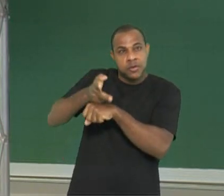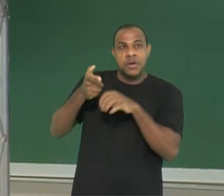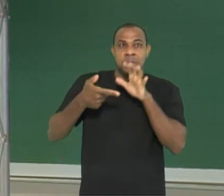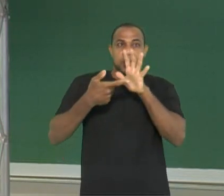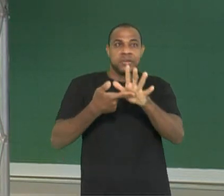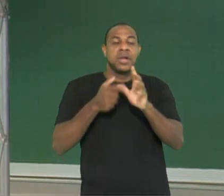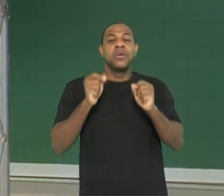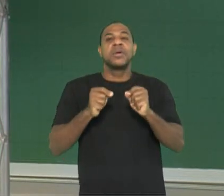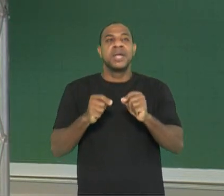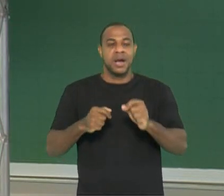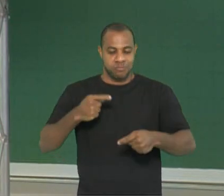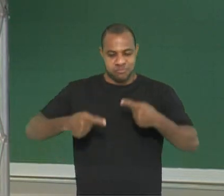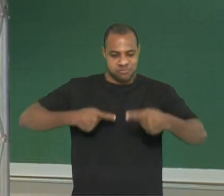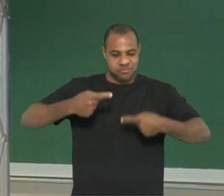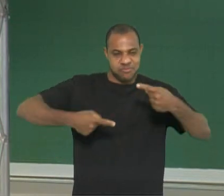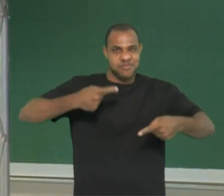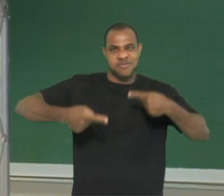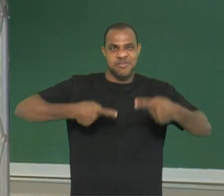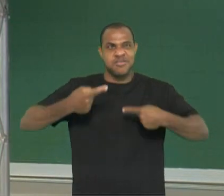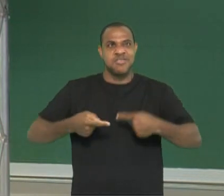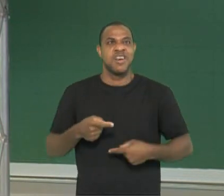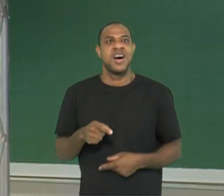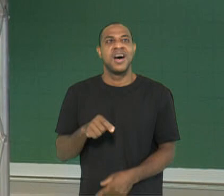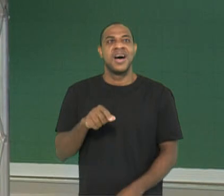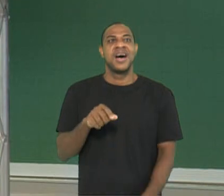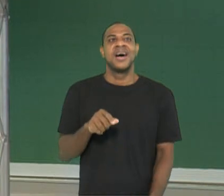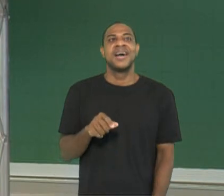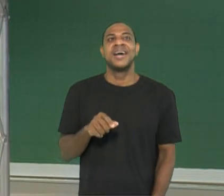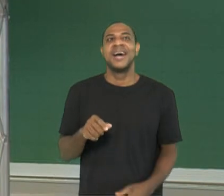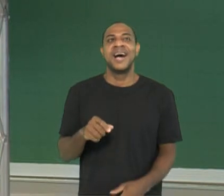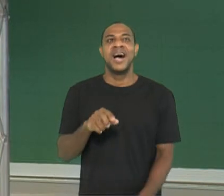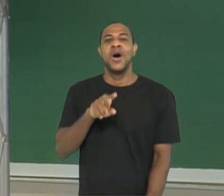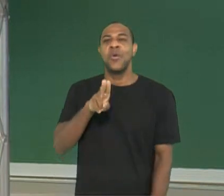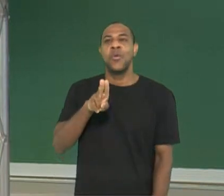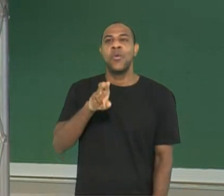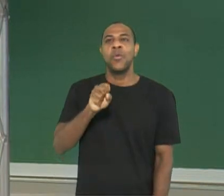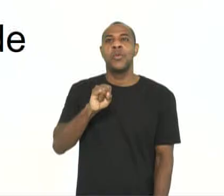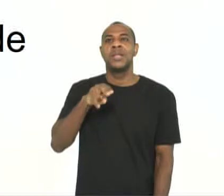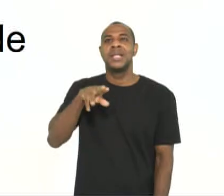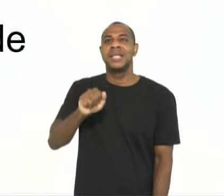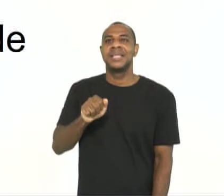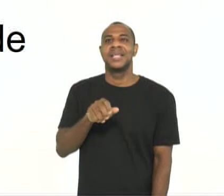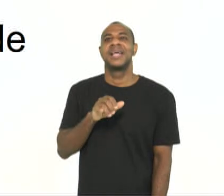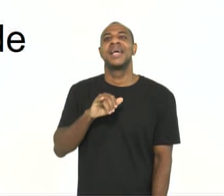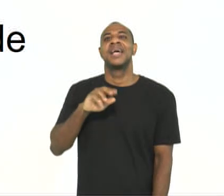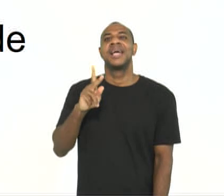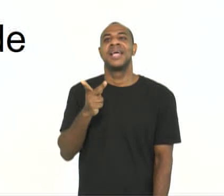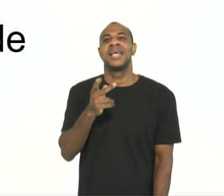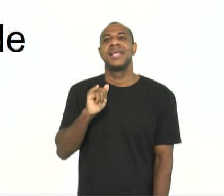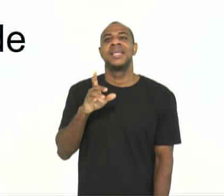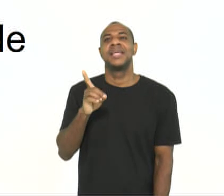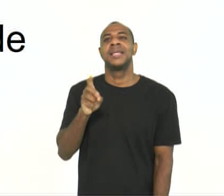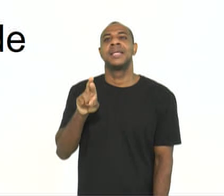apresenta um pouquinho para você as características da usina hidrelétrica de Itaipu. Confere aí.